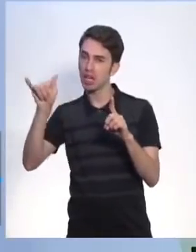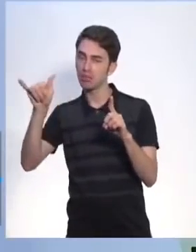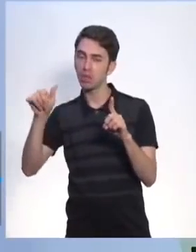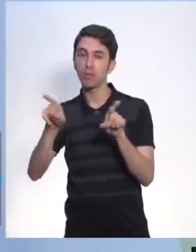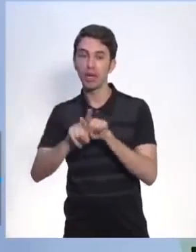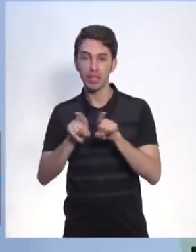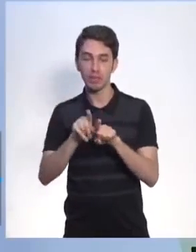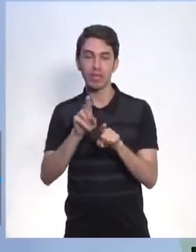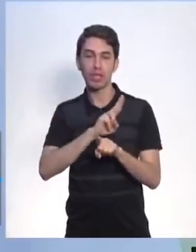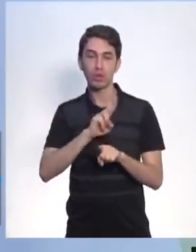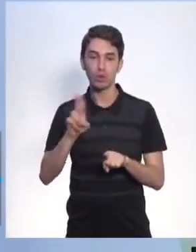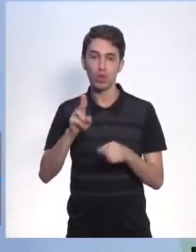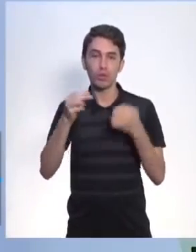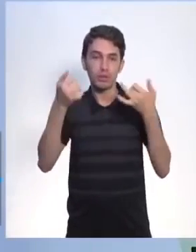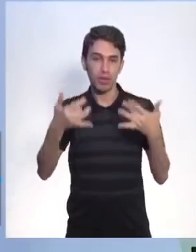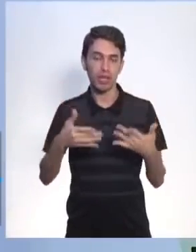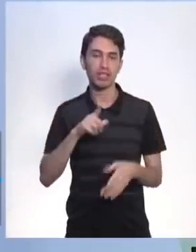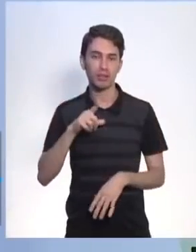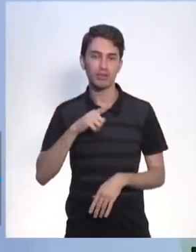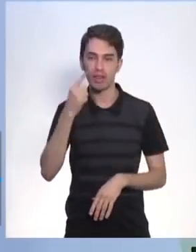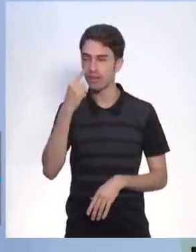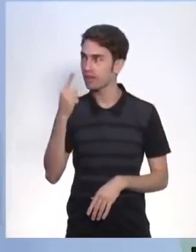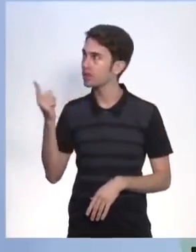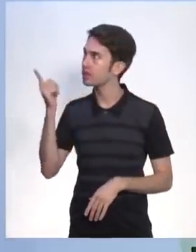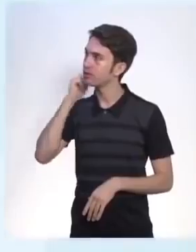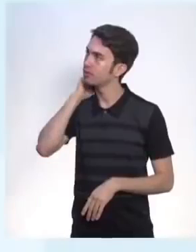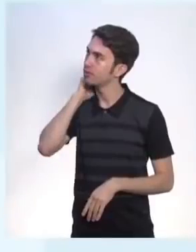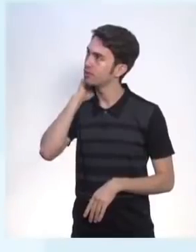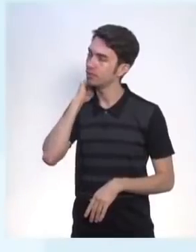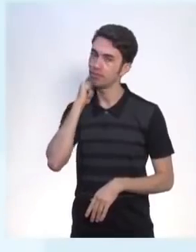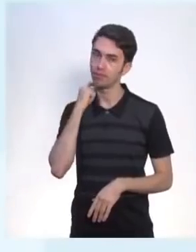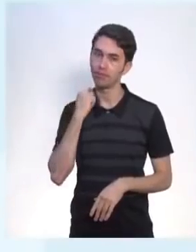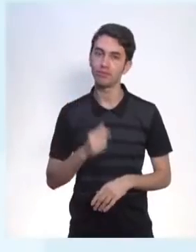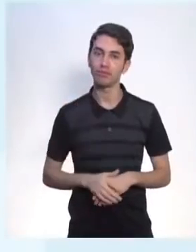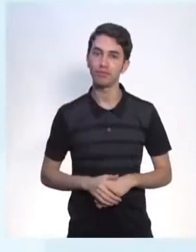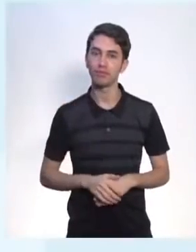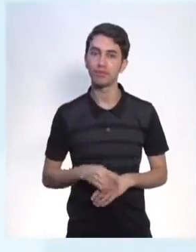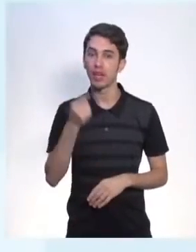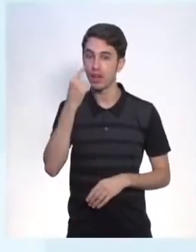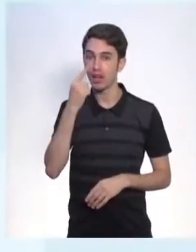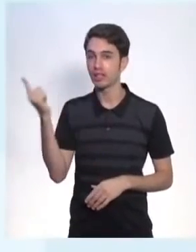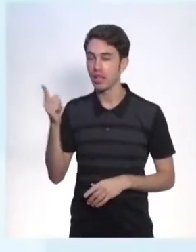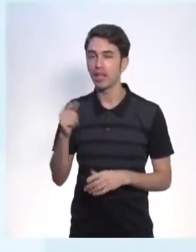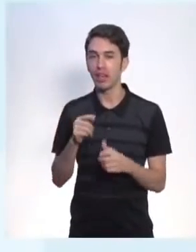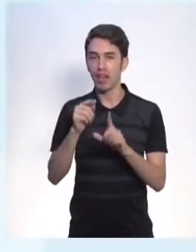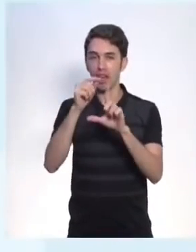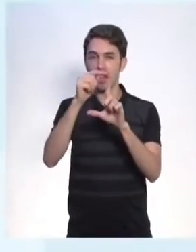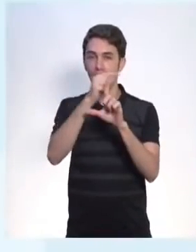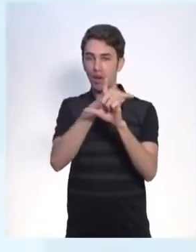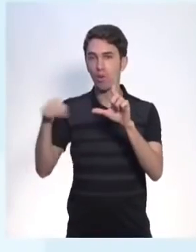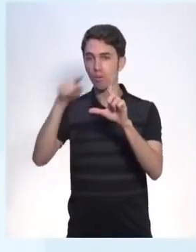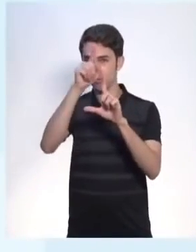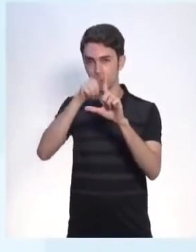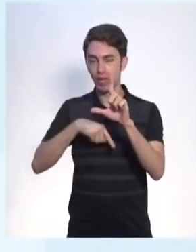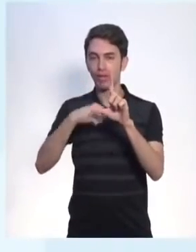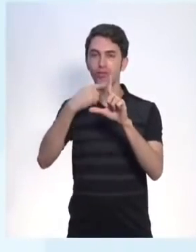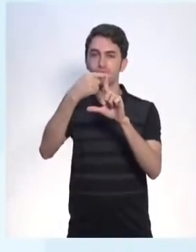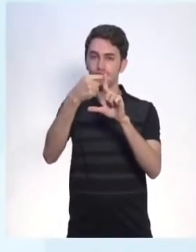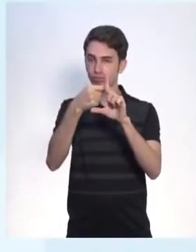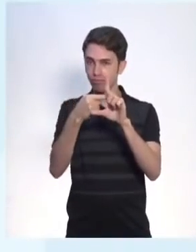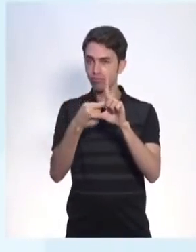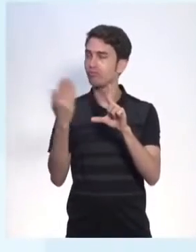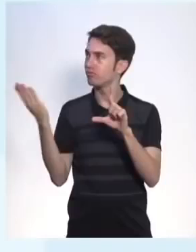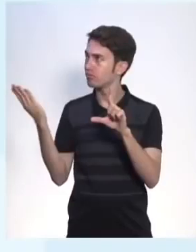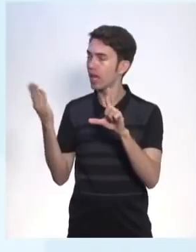nós temos aí algumas definições. Pode pôr na telinha para eles, por favor, diretor? Então, esse é um plano cartesiano, Ana. Então, é um plano